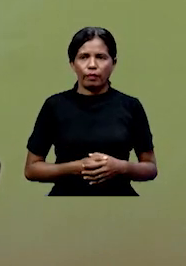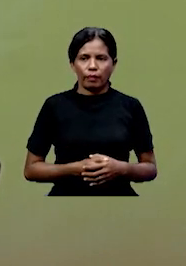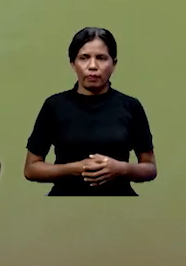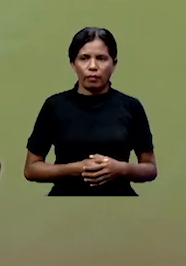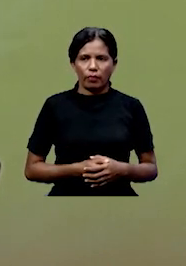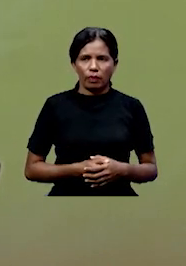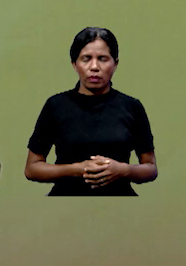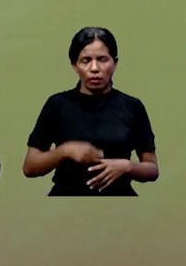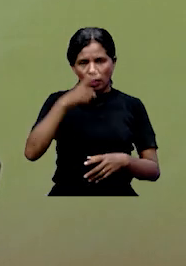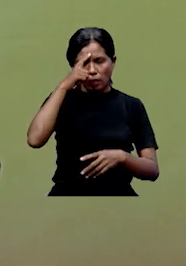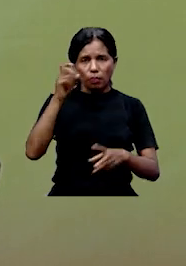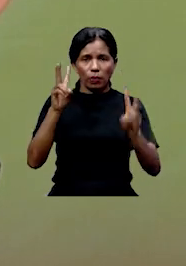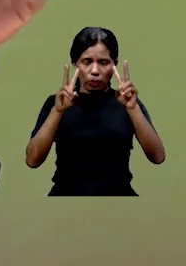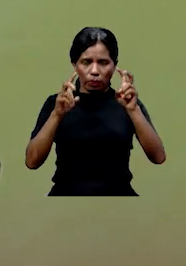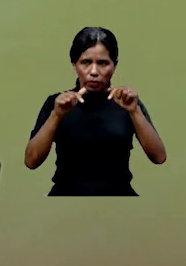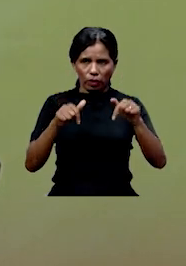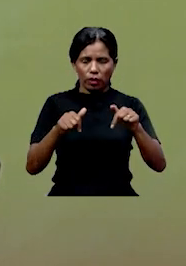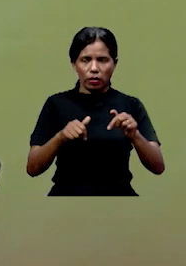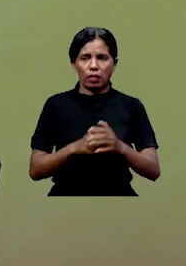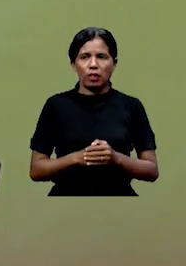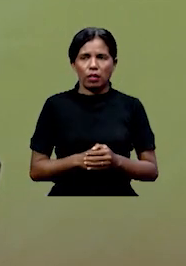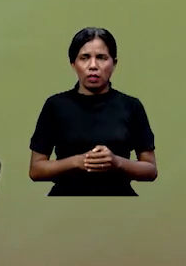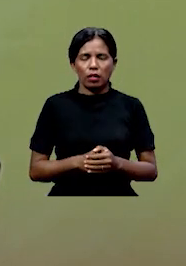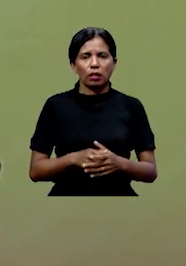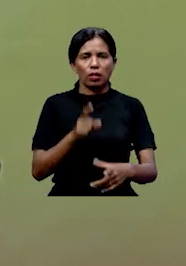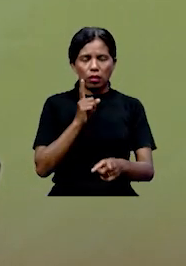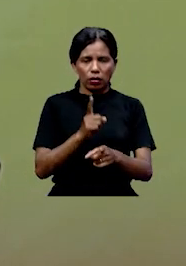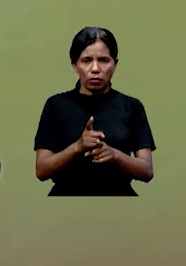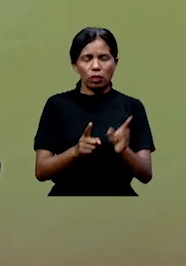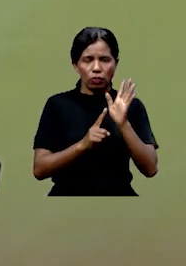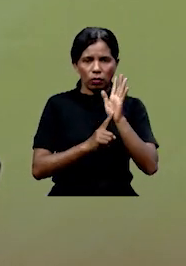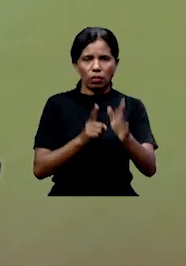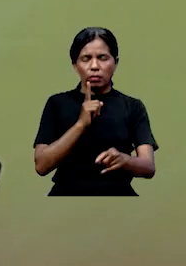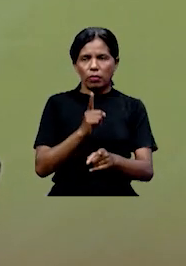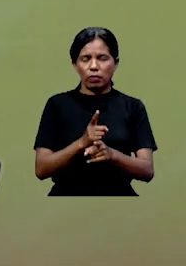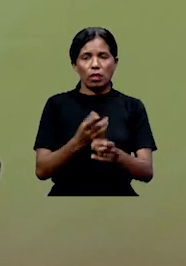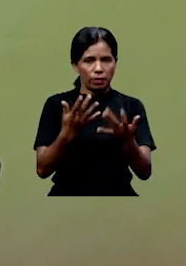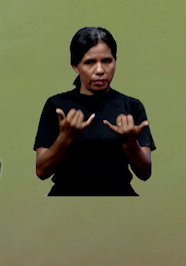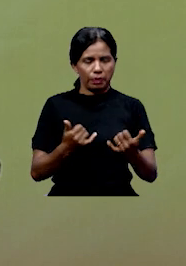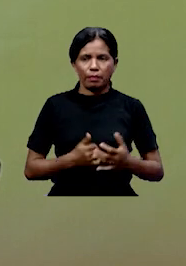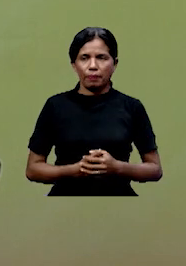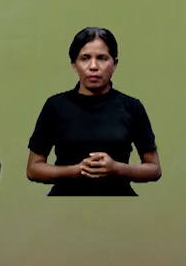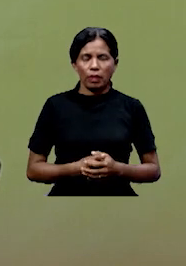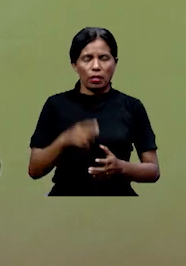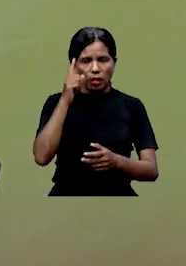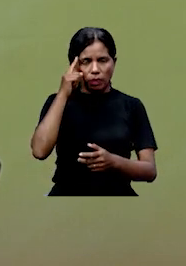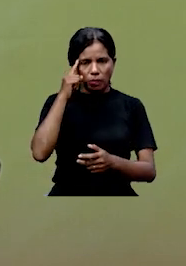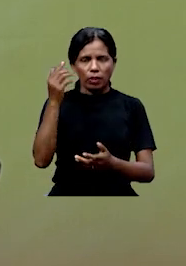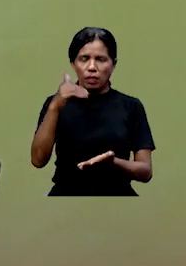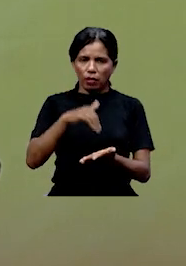Tama konsei ti dani lalatak berrealidade dani dun. Agora reflexo ba tani